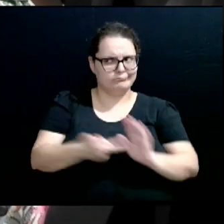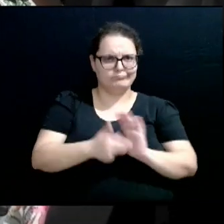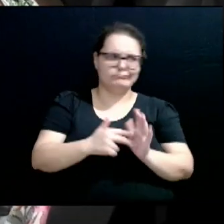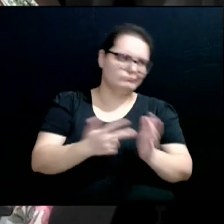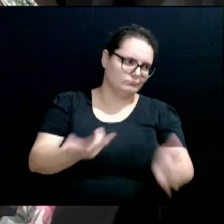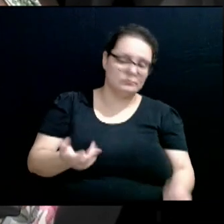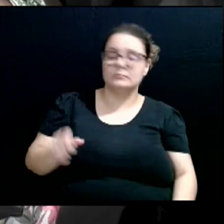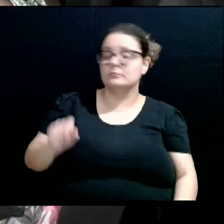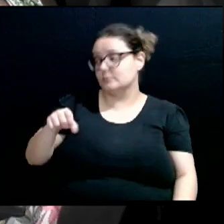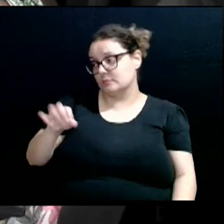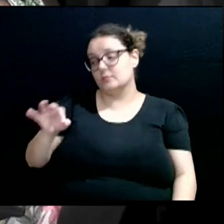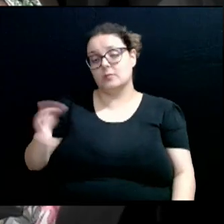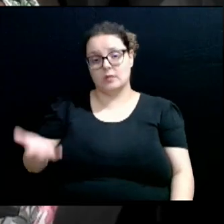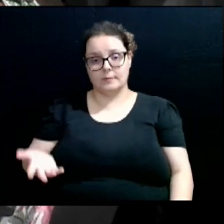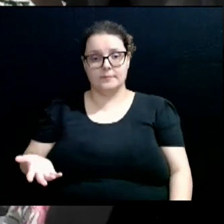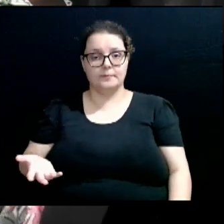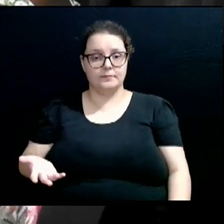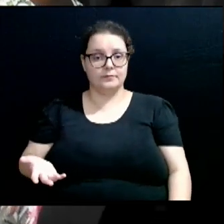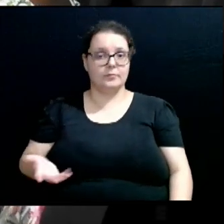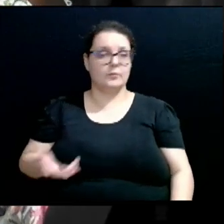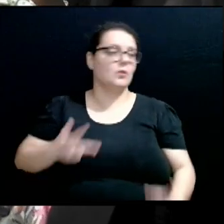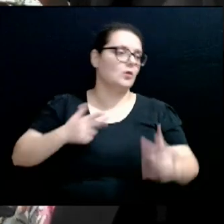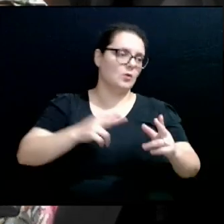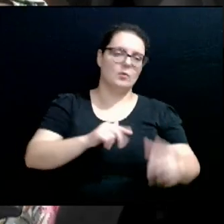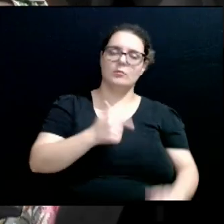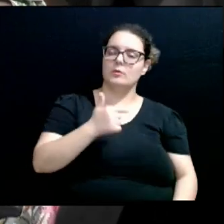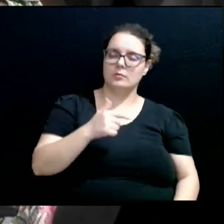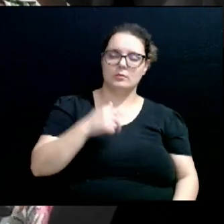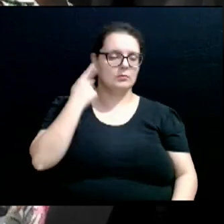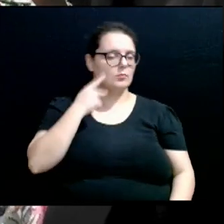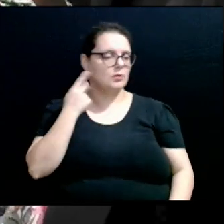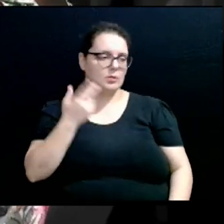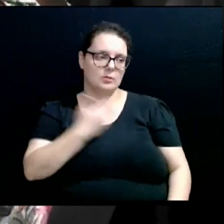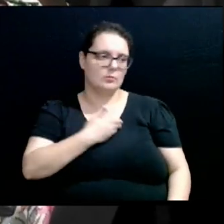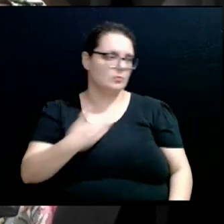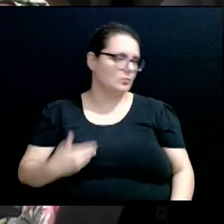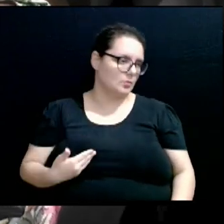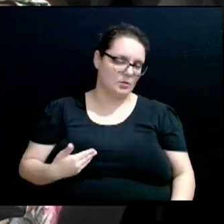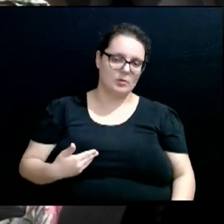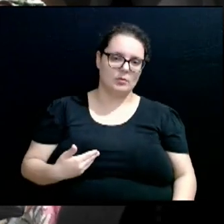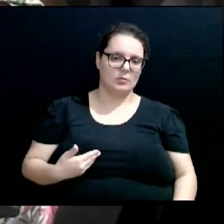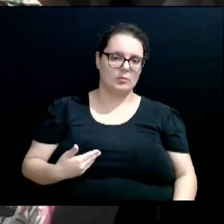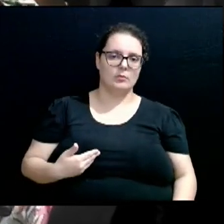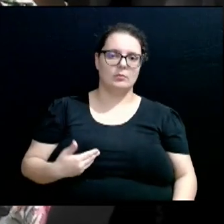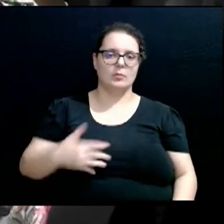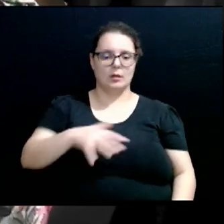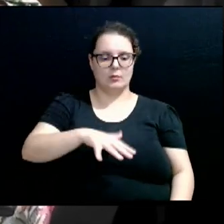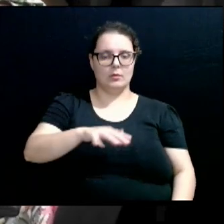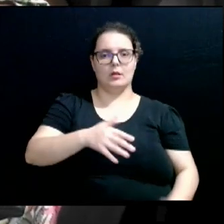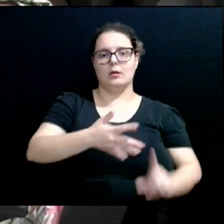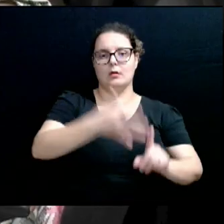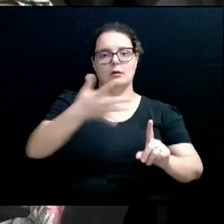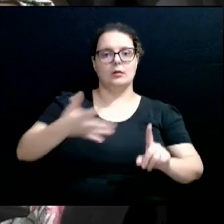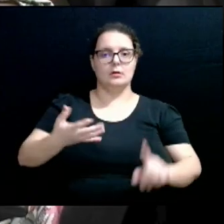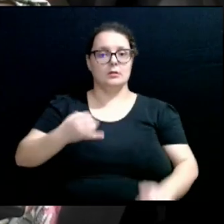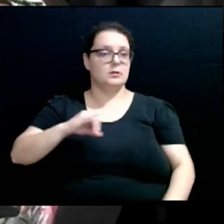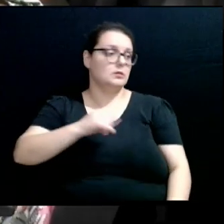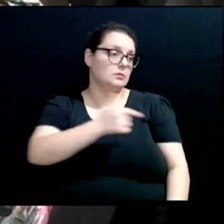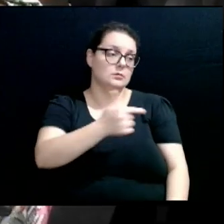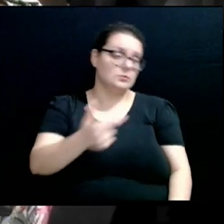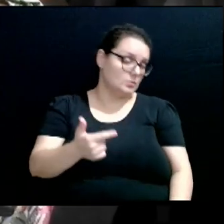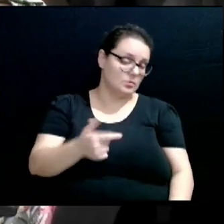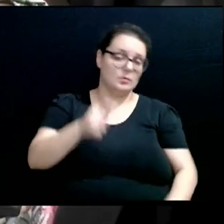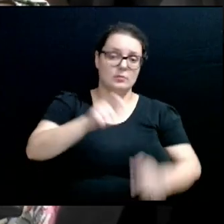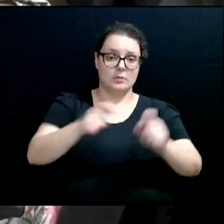que você não faz políticas públicas para o segmento LGBTQIA+, sem a presença dessas